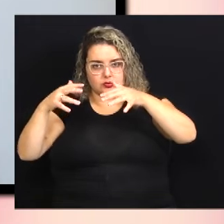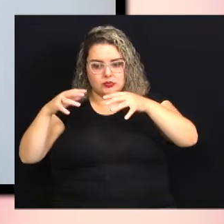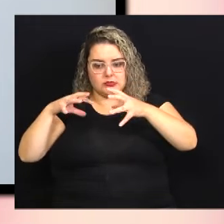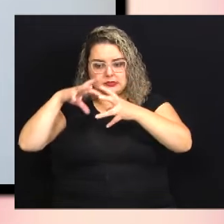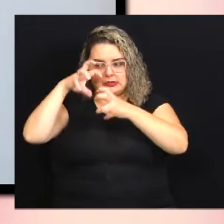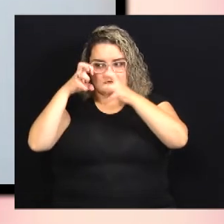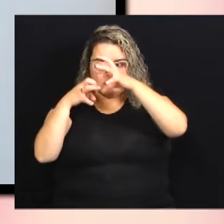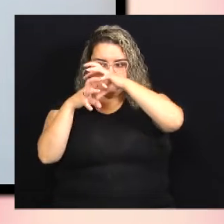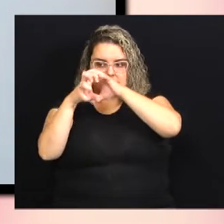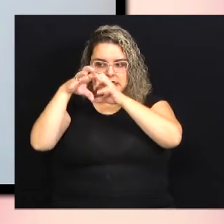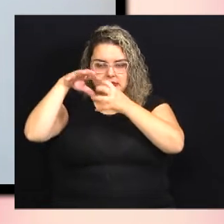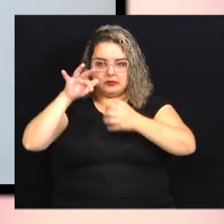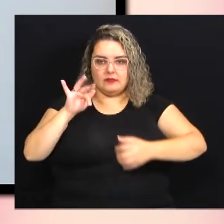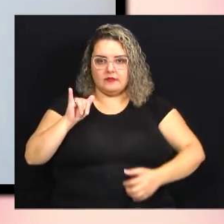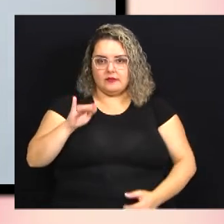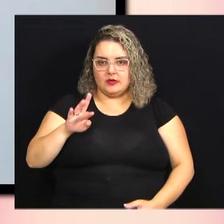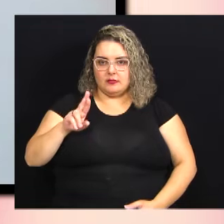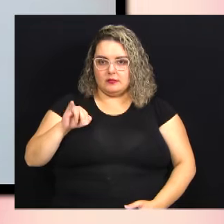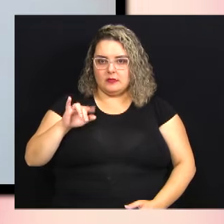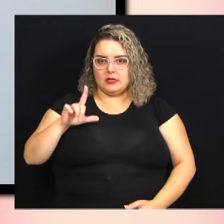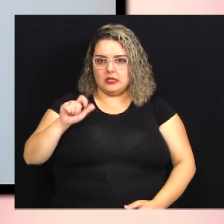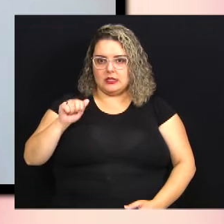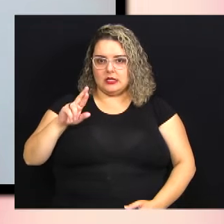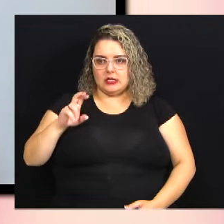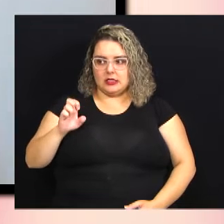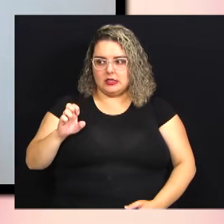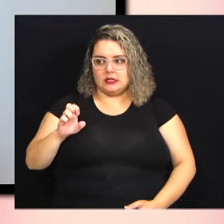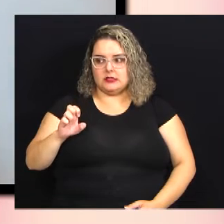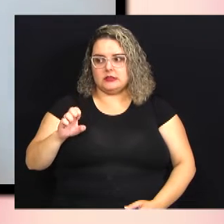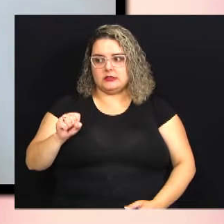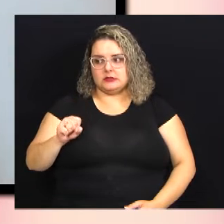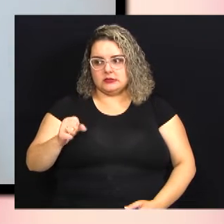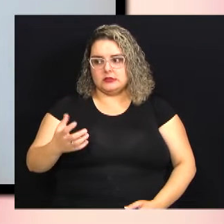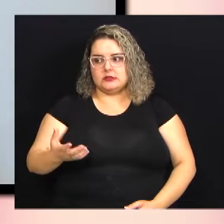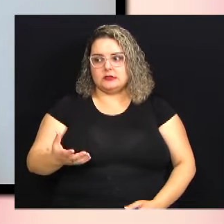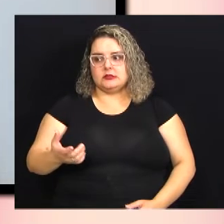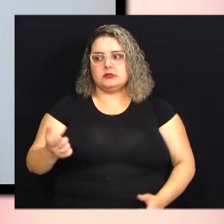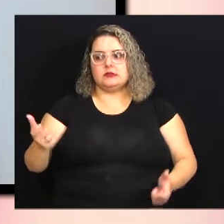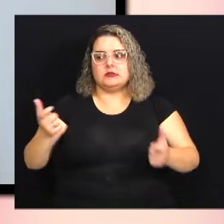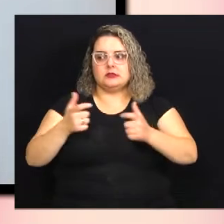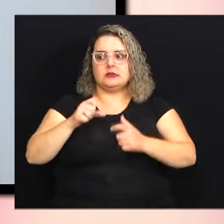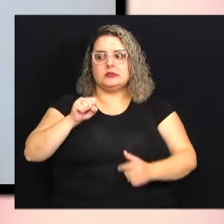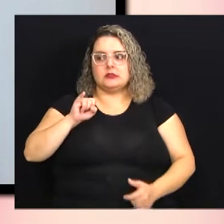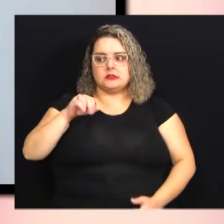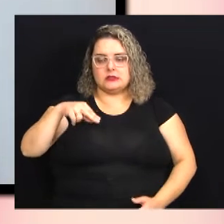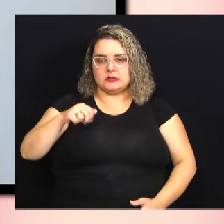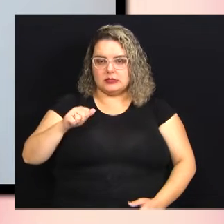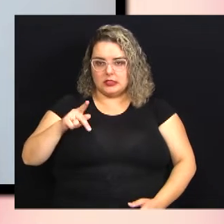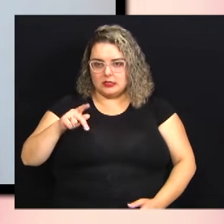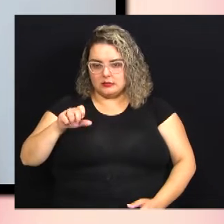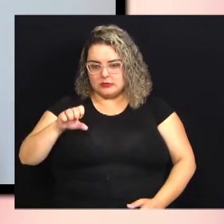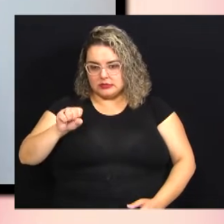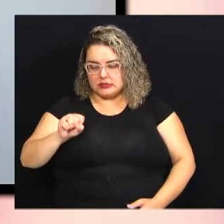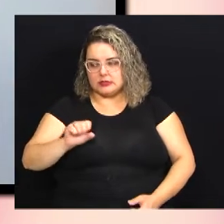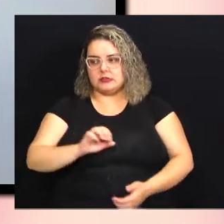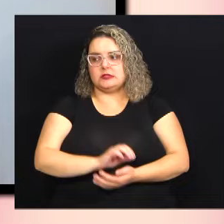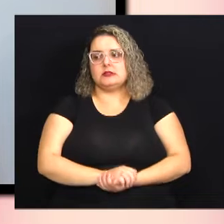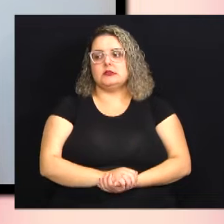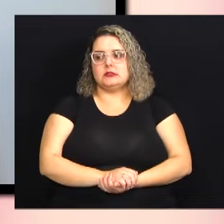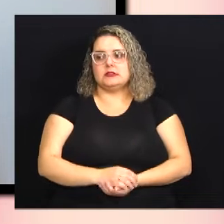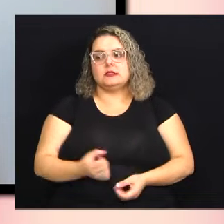emaranhados neurofibrilares no tecido cerebral. Uma diminuição das sinapses, né? E algumas